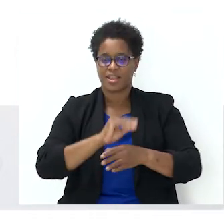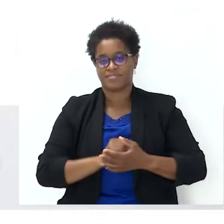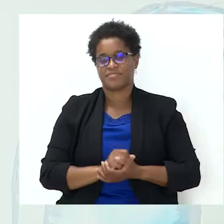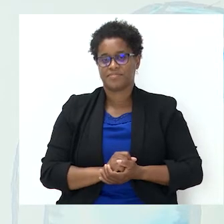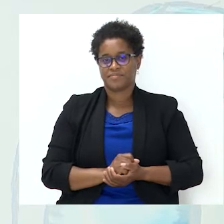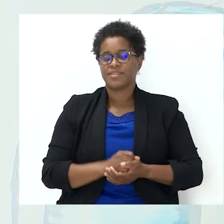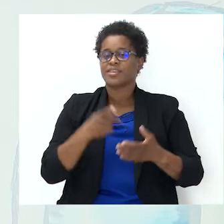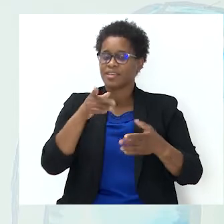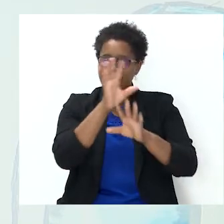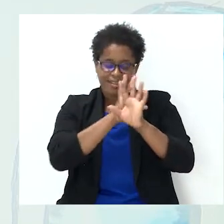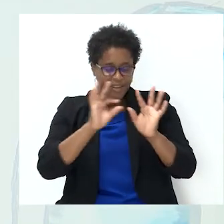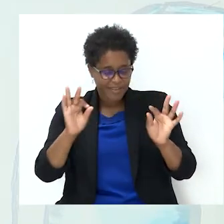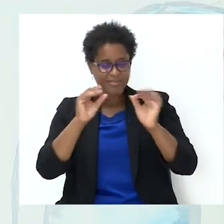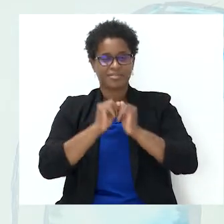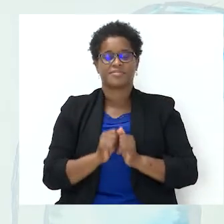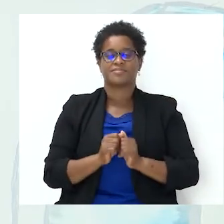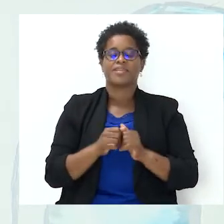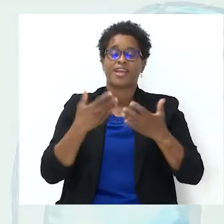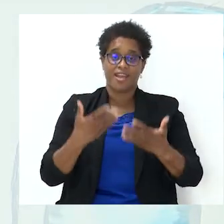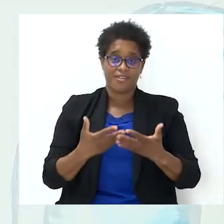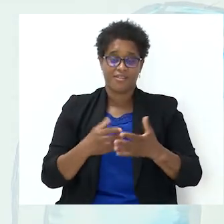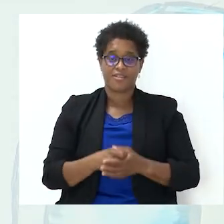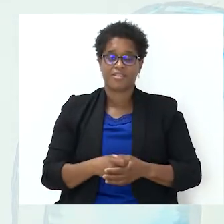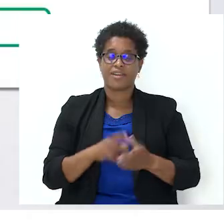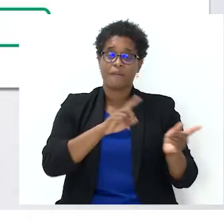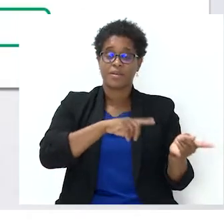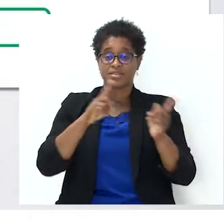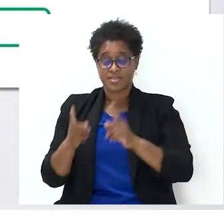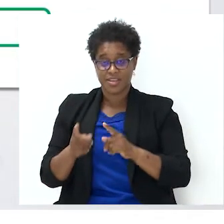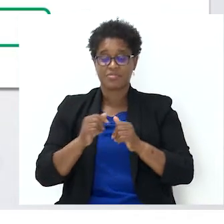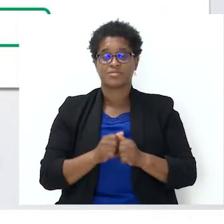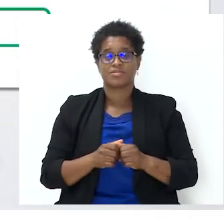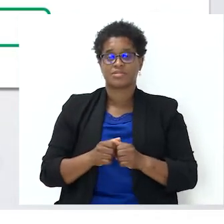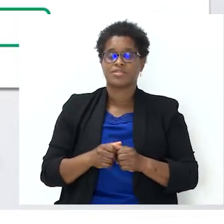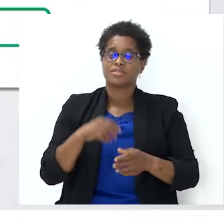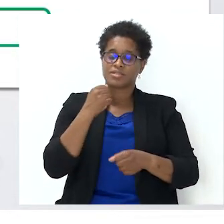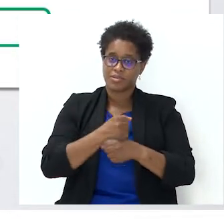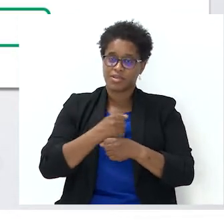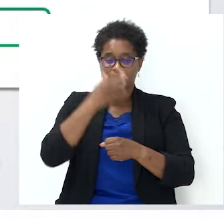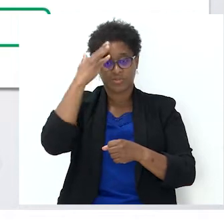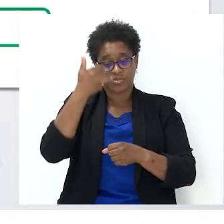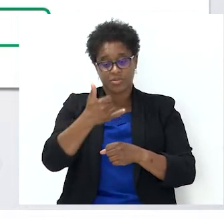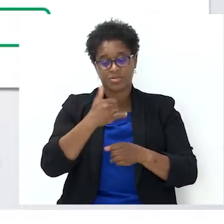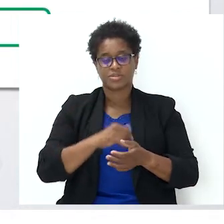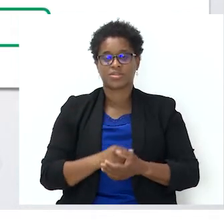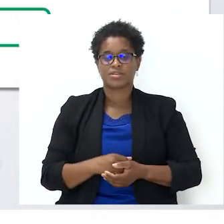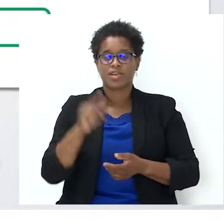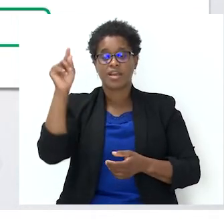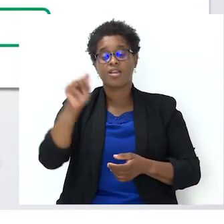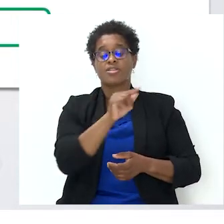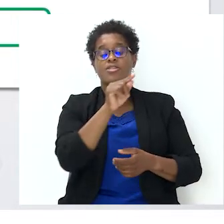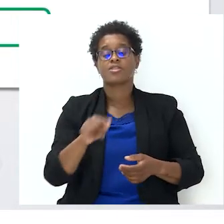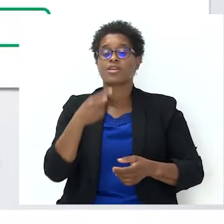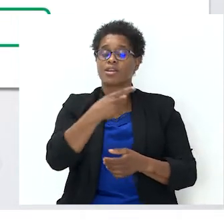Nacional. Excelente! Agora, passemos para o exercício 2. Liguem